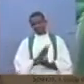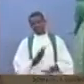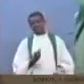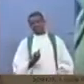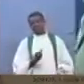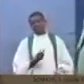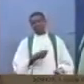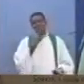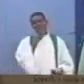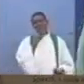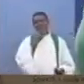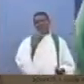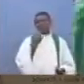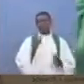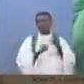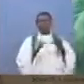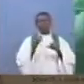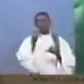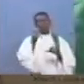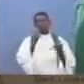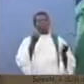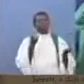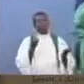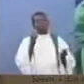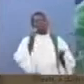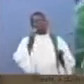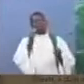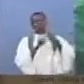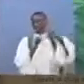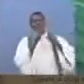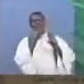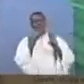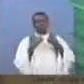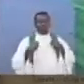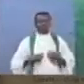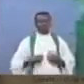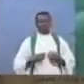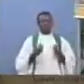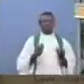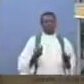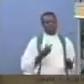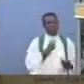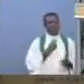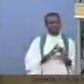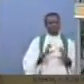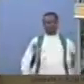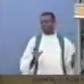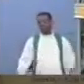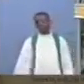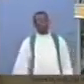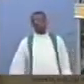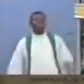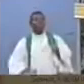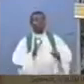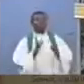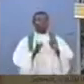E começa aí essa inversão, e nós vamos perdendo a consciência. Consciência que a criança nos ensina. É